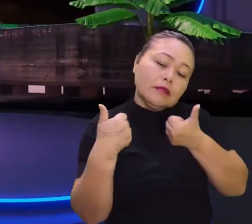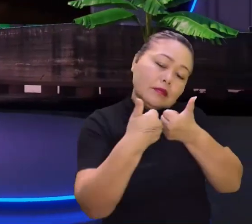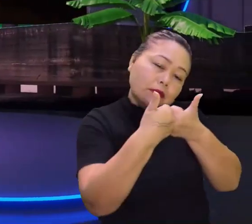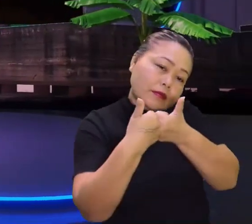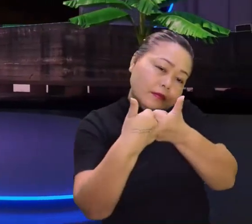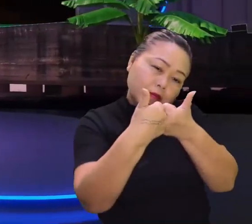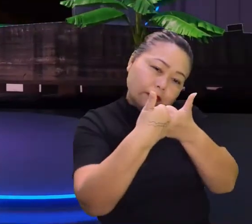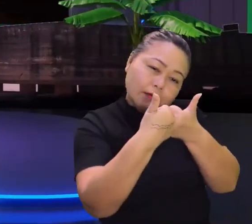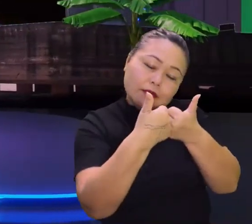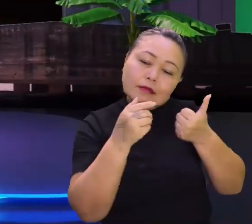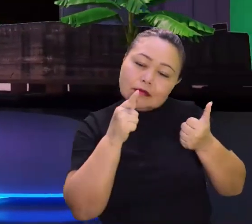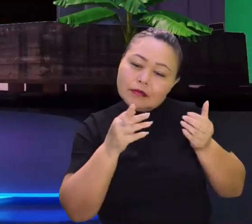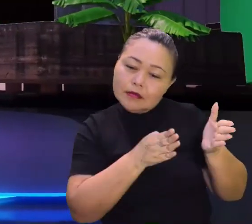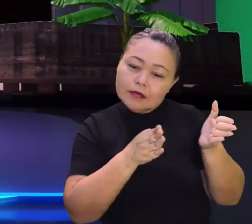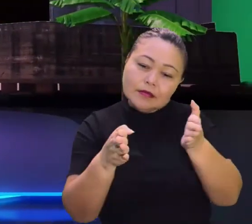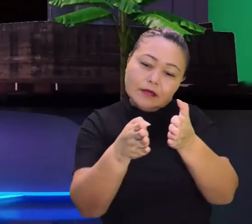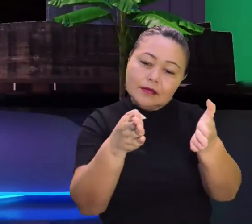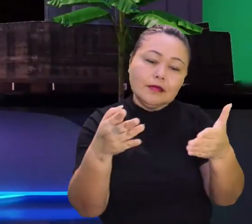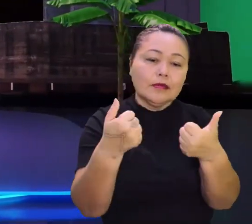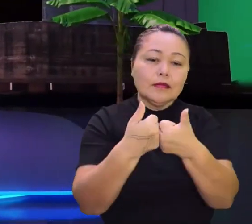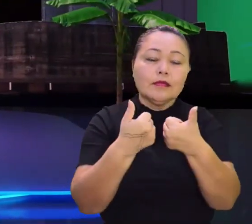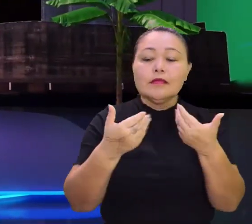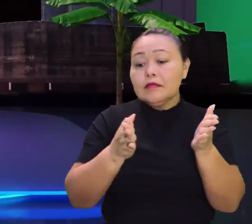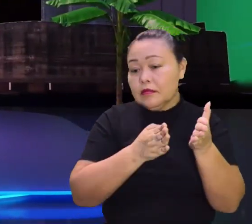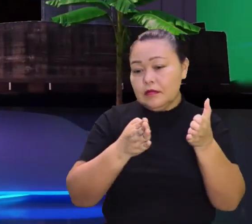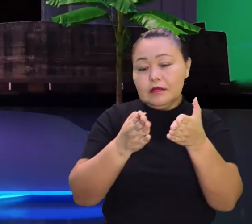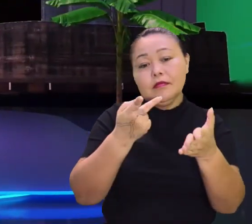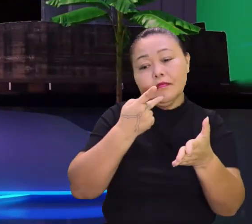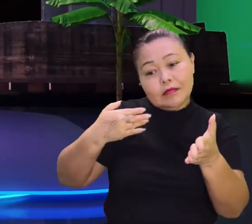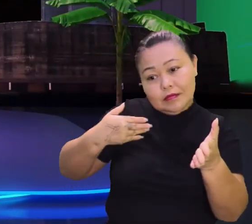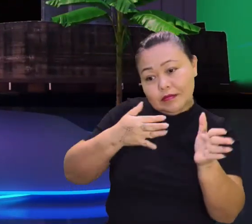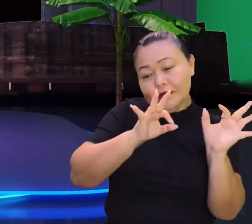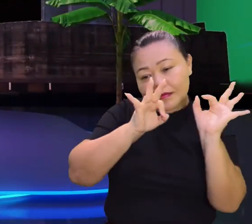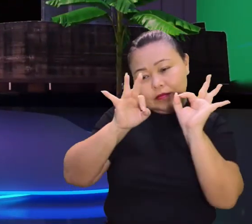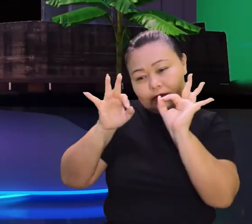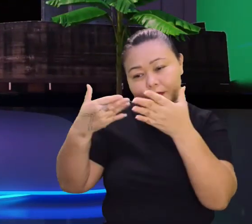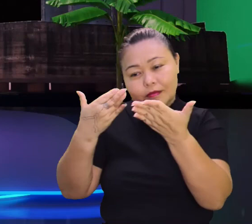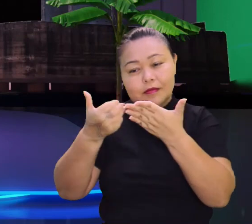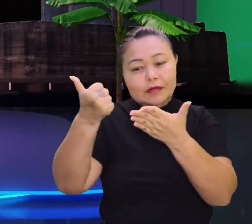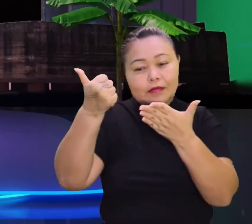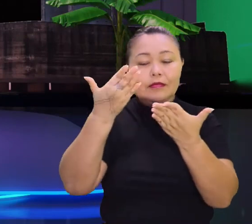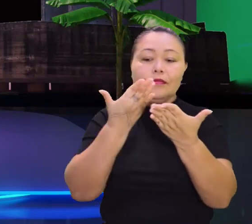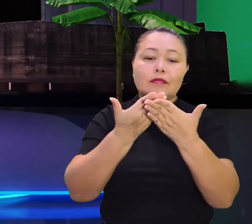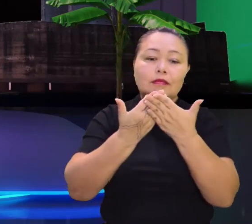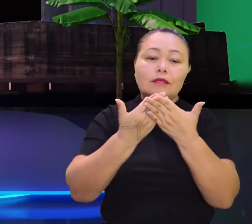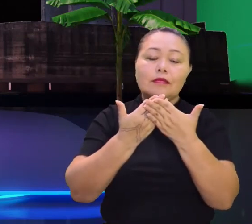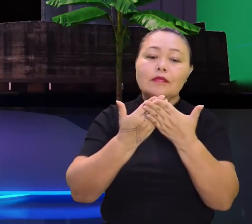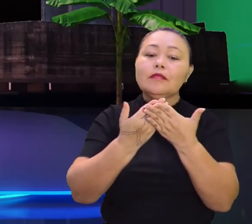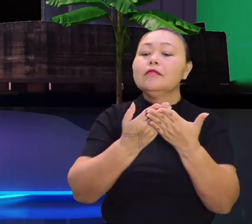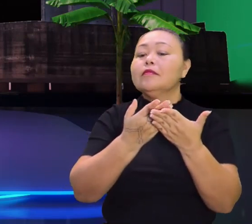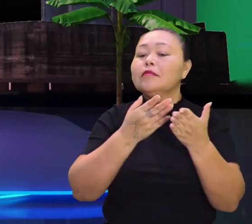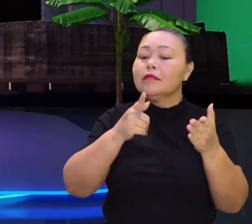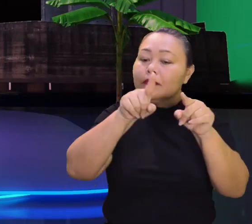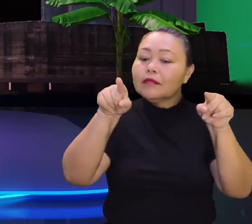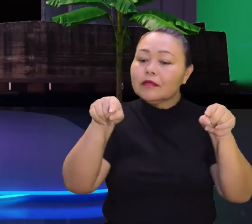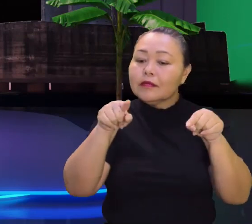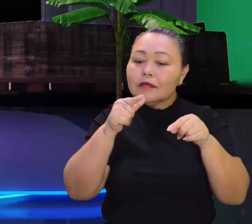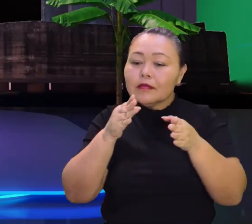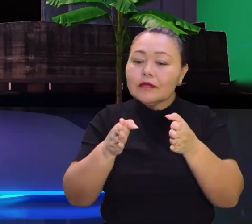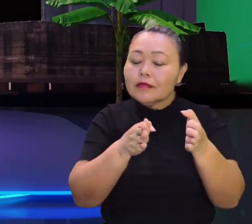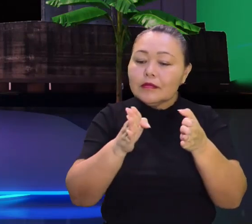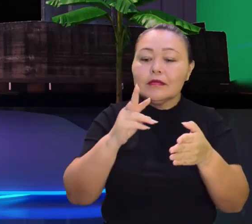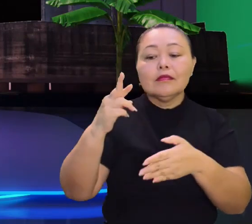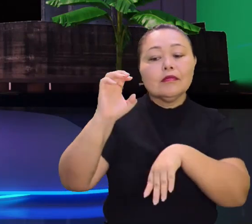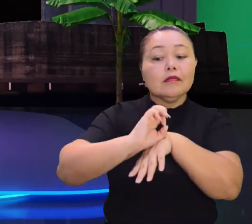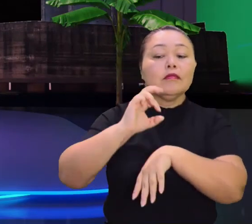próximo a esses rios, né, está próximos a estes rios que falamos durante a nossa primeira aula sobre hidrografia de Rondônia. Vai